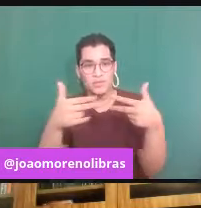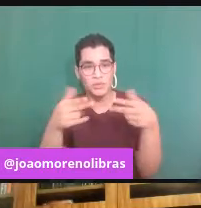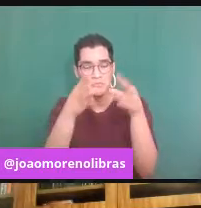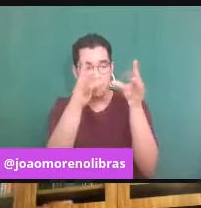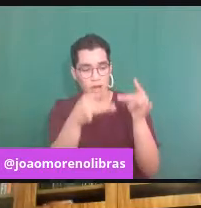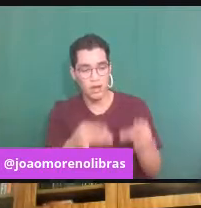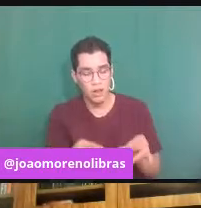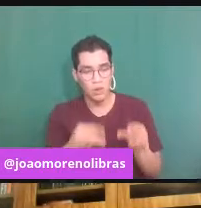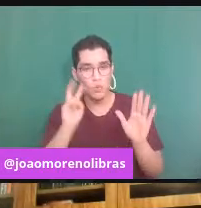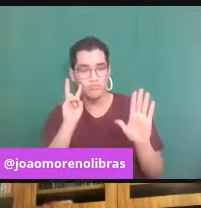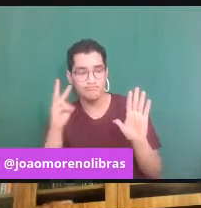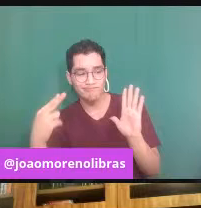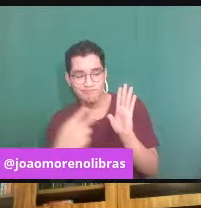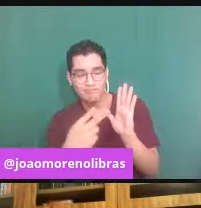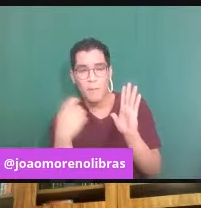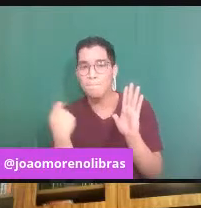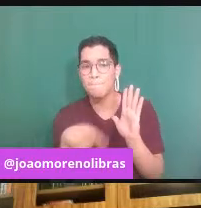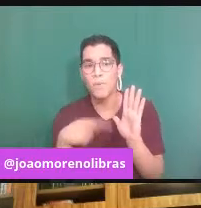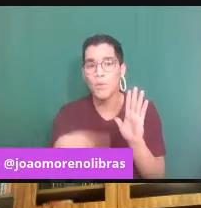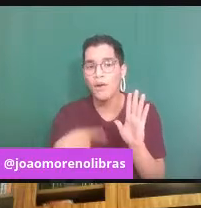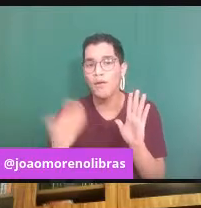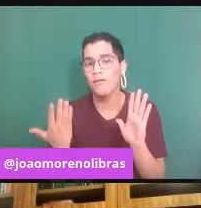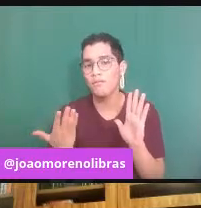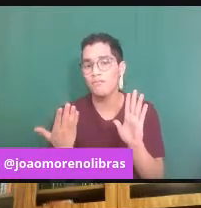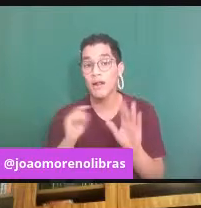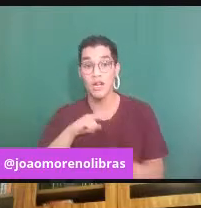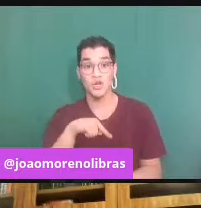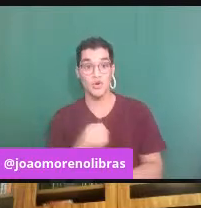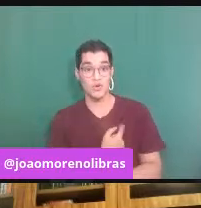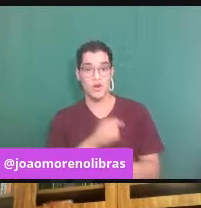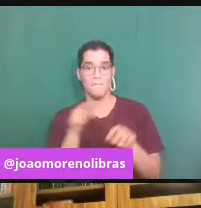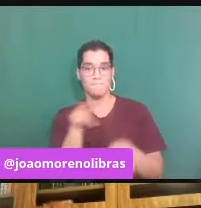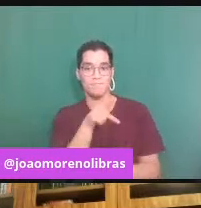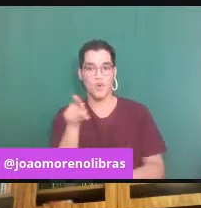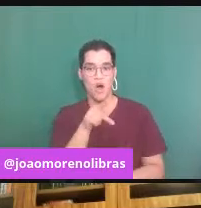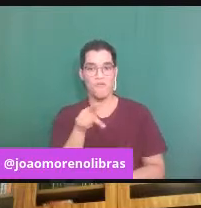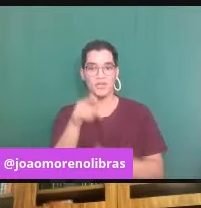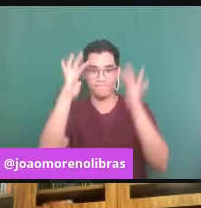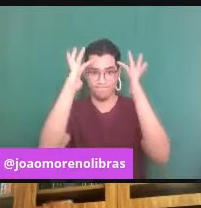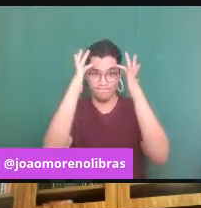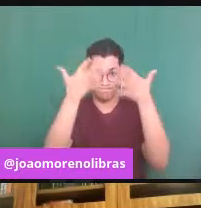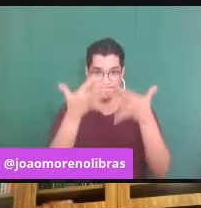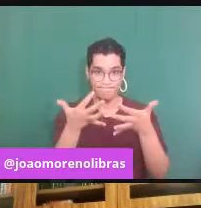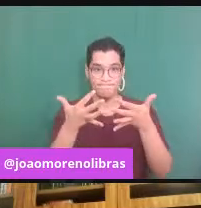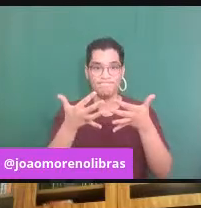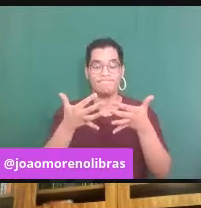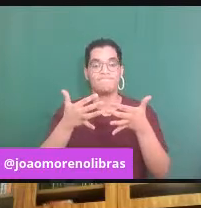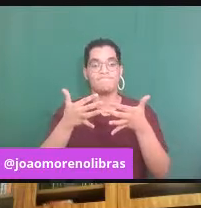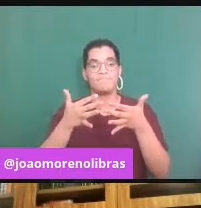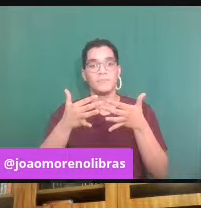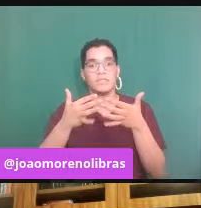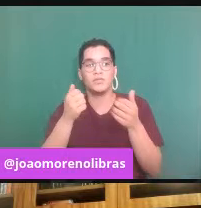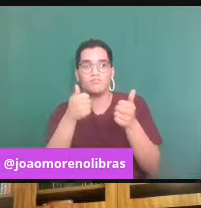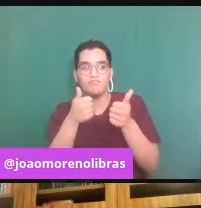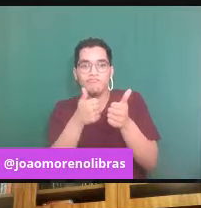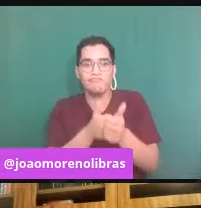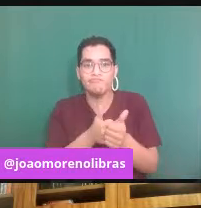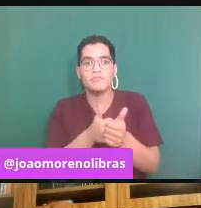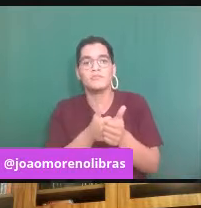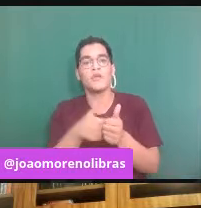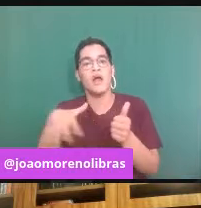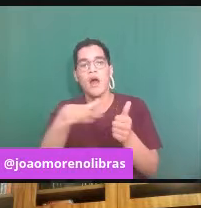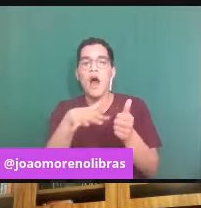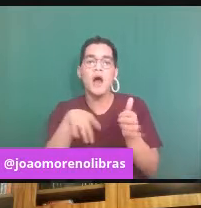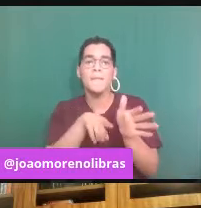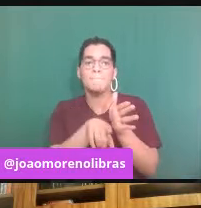e que decidimos, né, nos dedicar também a aplicar a pesquisa que fazemos, né, ou levar alguma